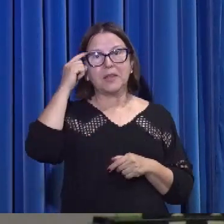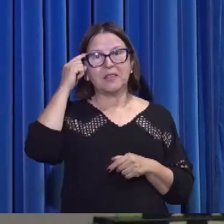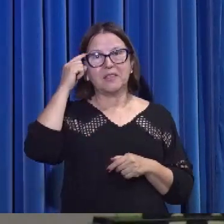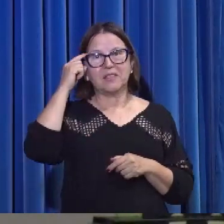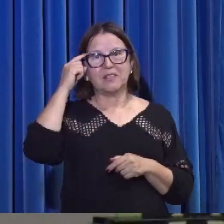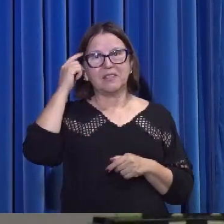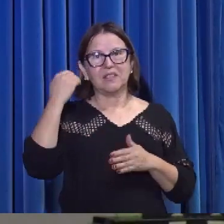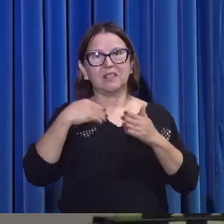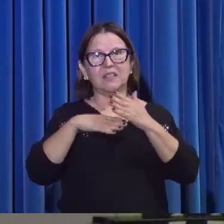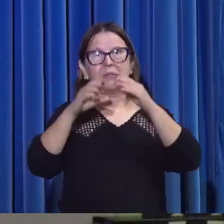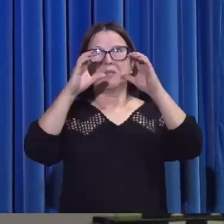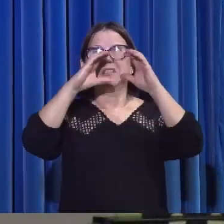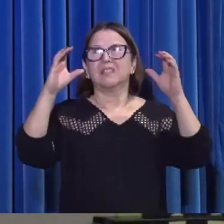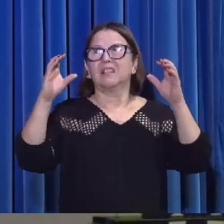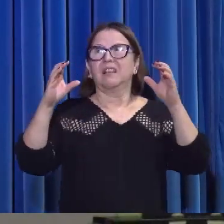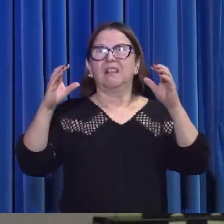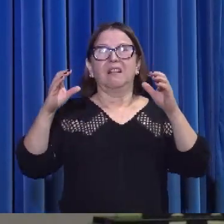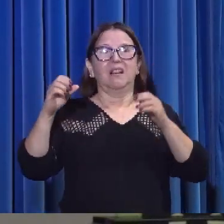mundo.